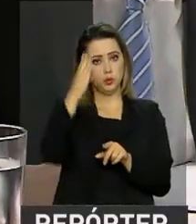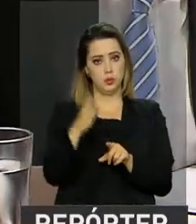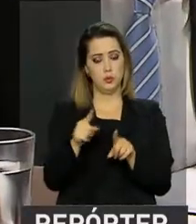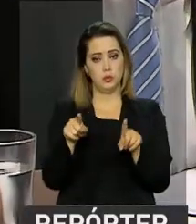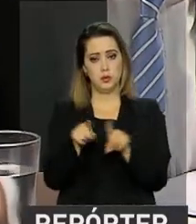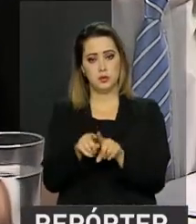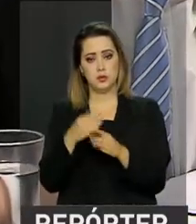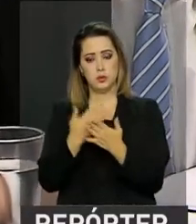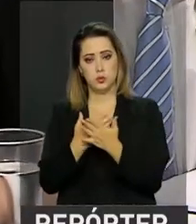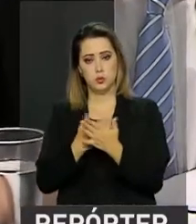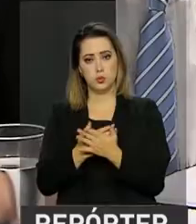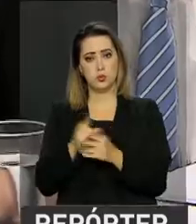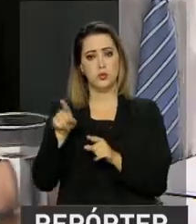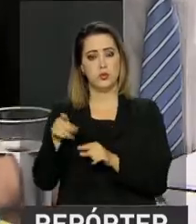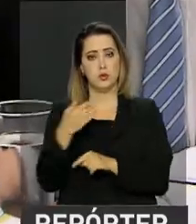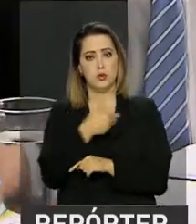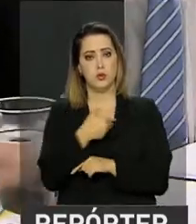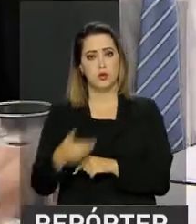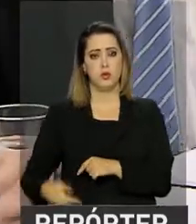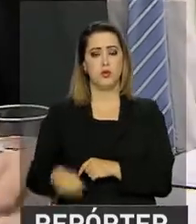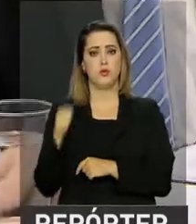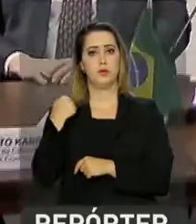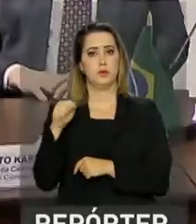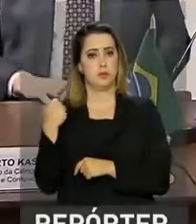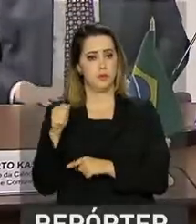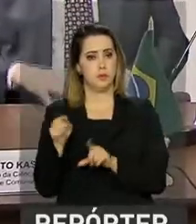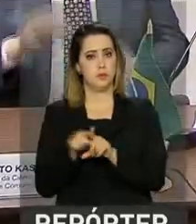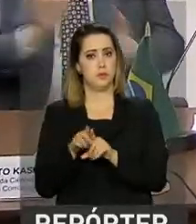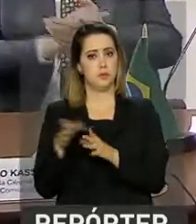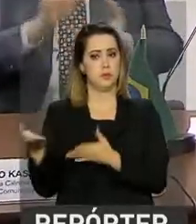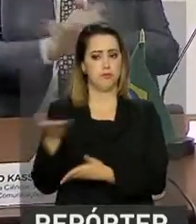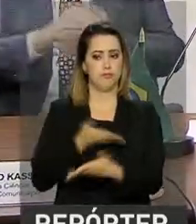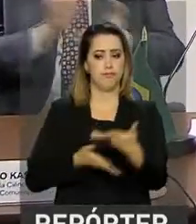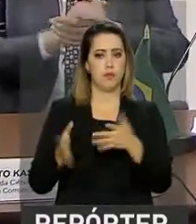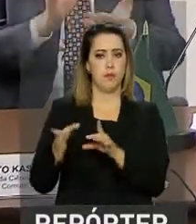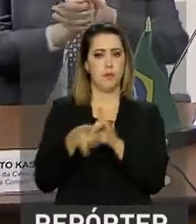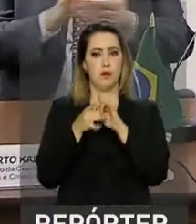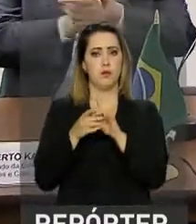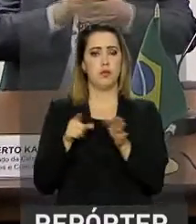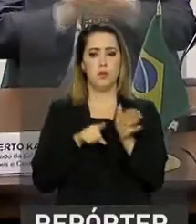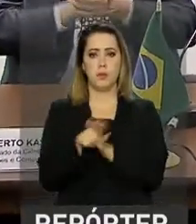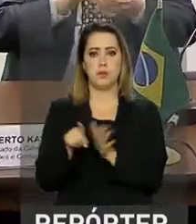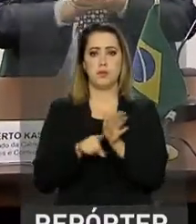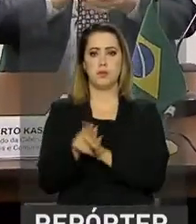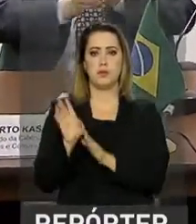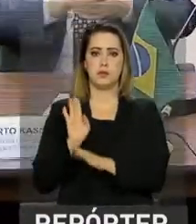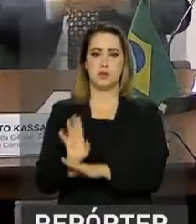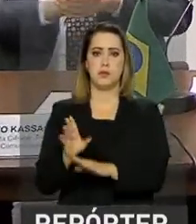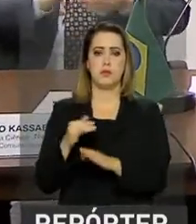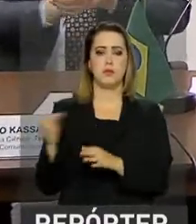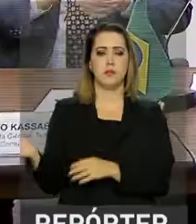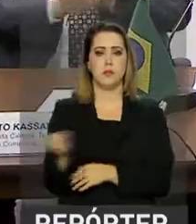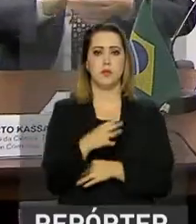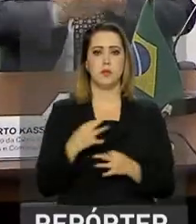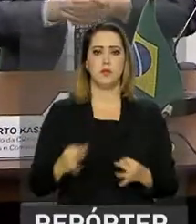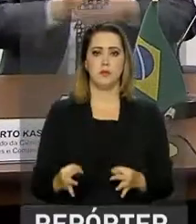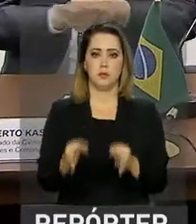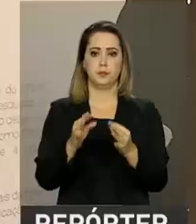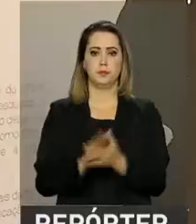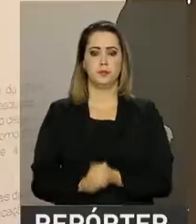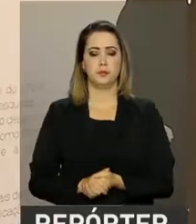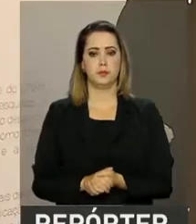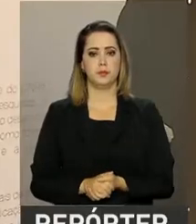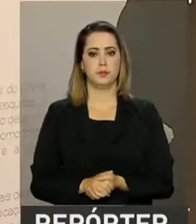estudos e projetos que o governo argentino para cooperação em pesquisas e apoio à inovação tecnológica